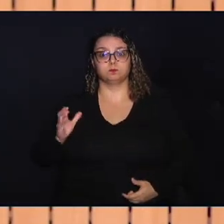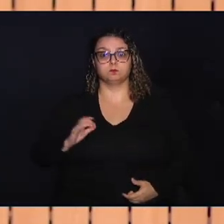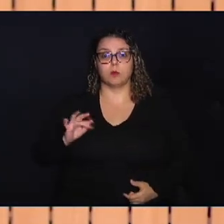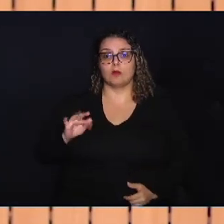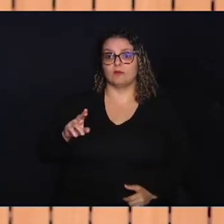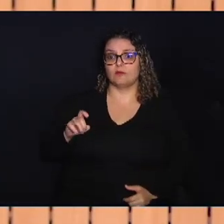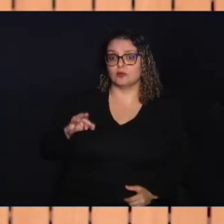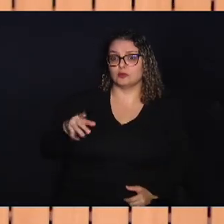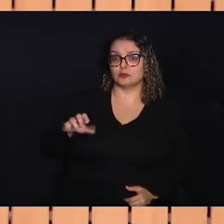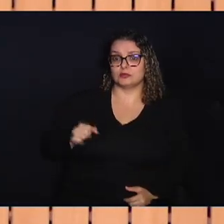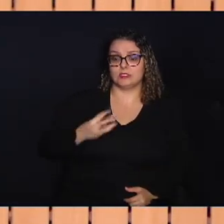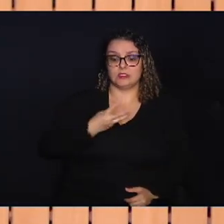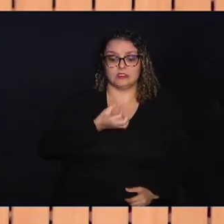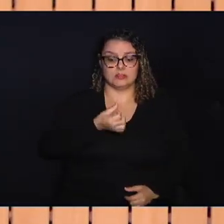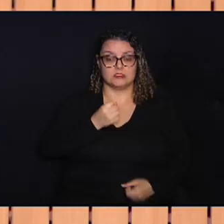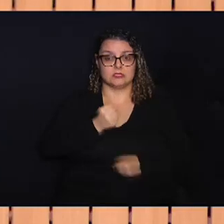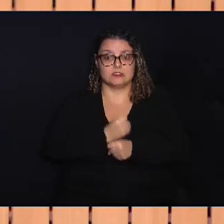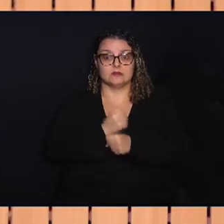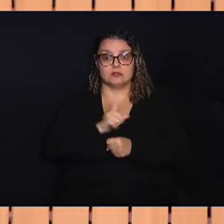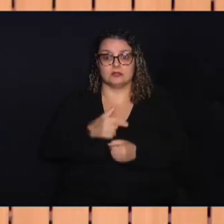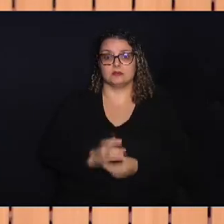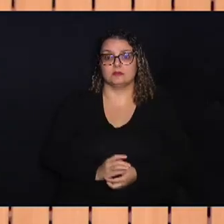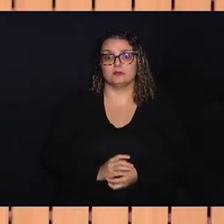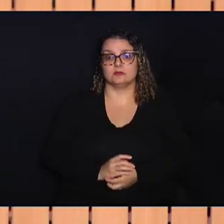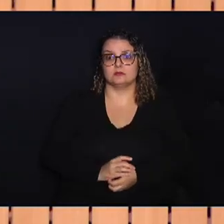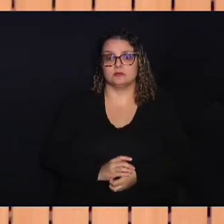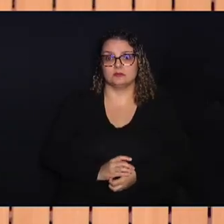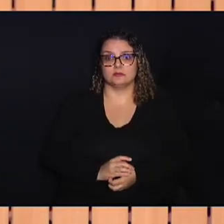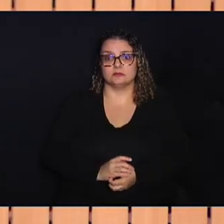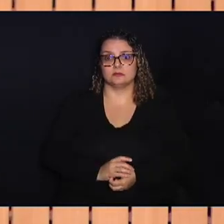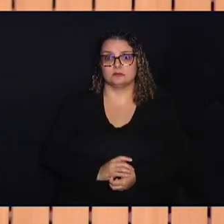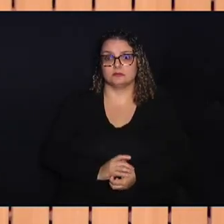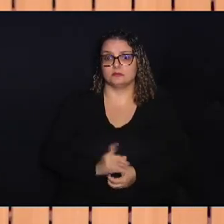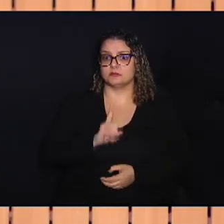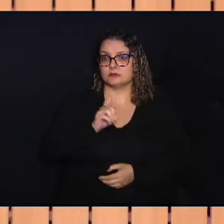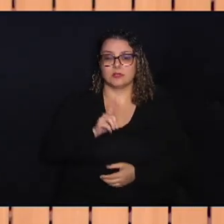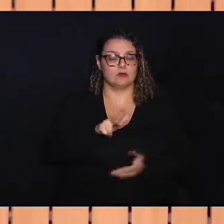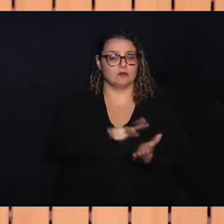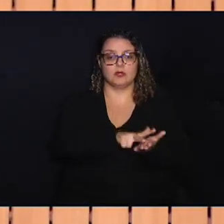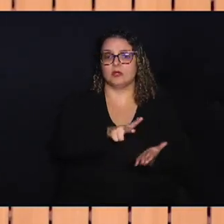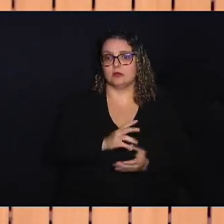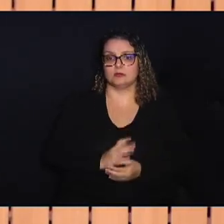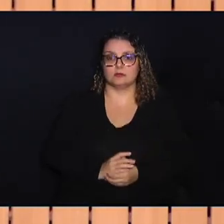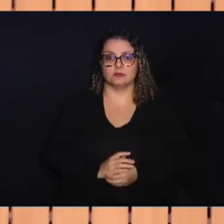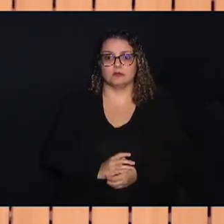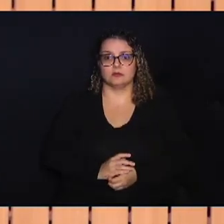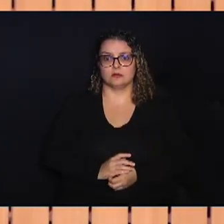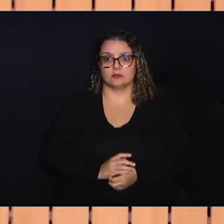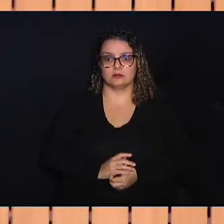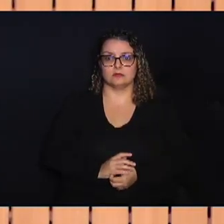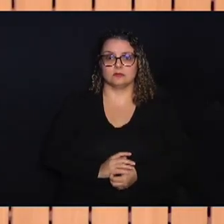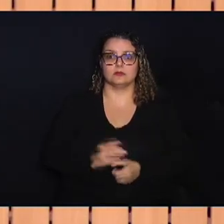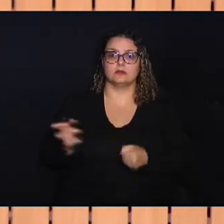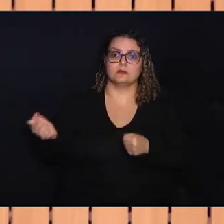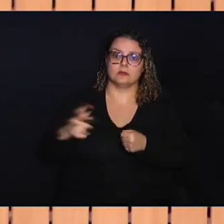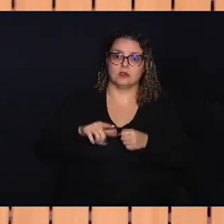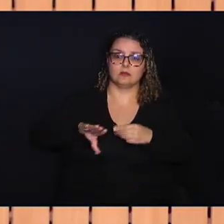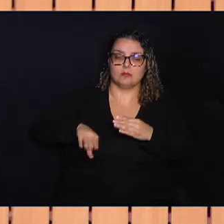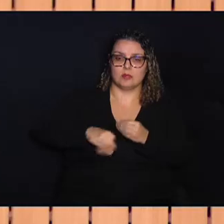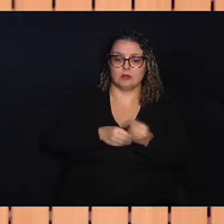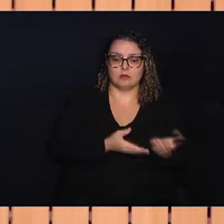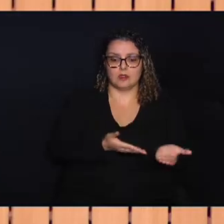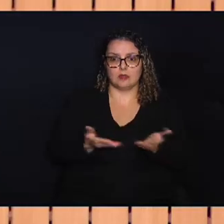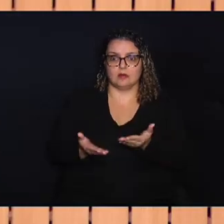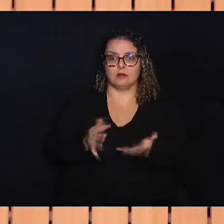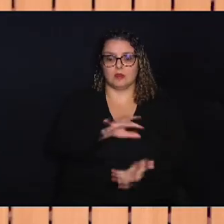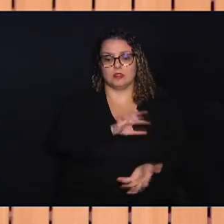depois, essa taxação não foi conduzida, não foi regulamentada, e o pessoal apresentou uma emenda durante a